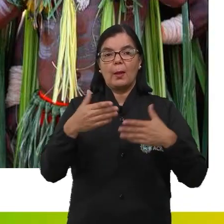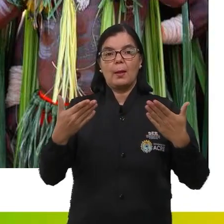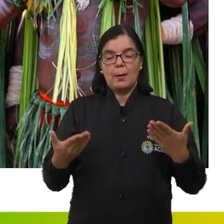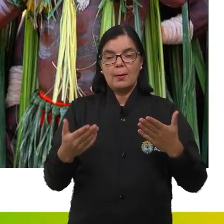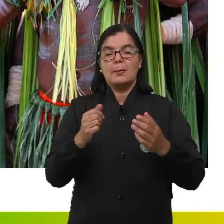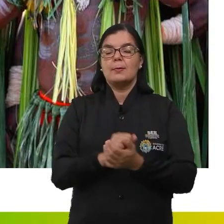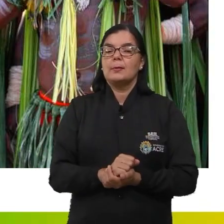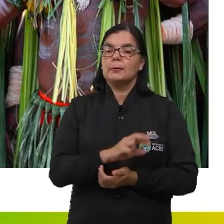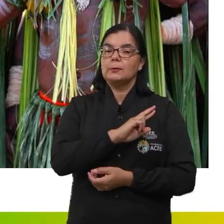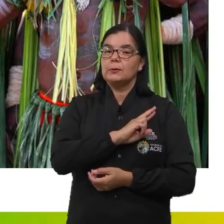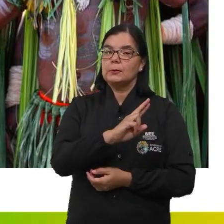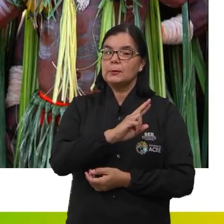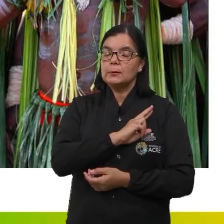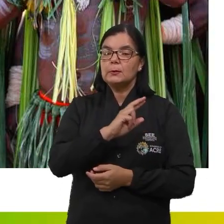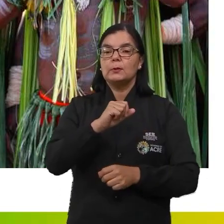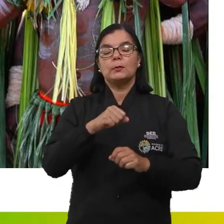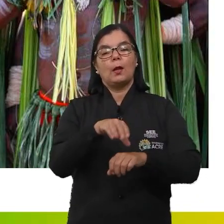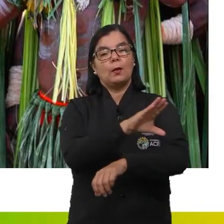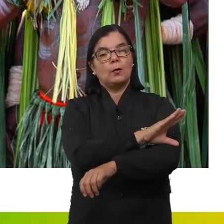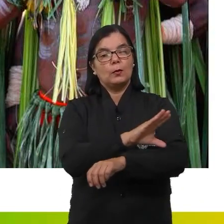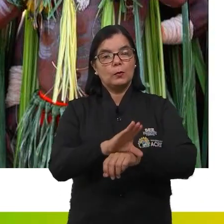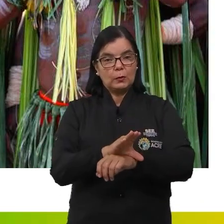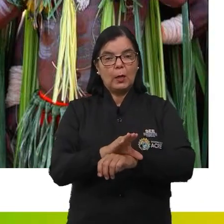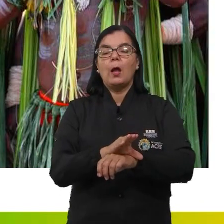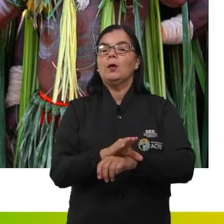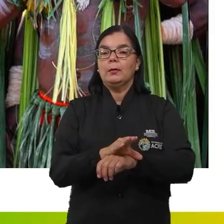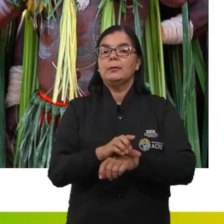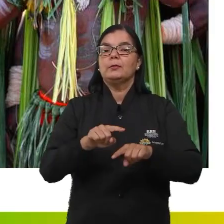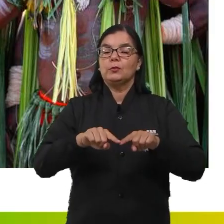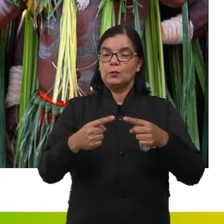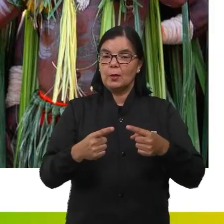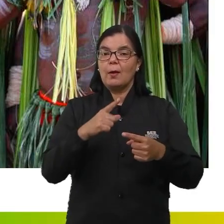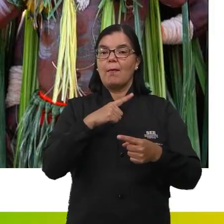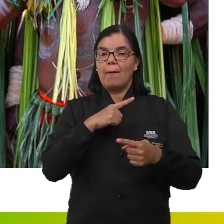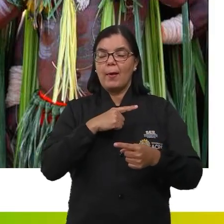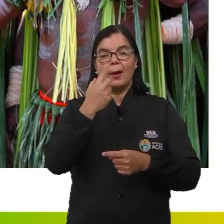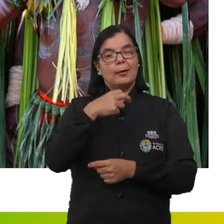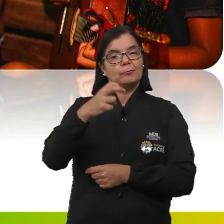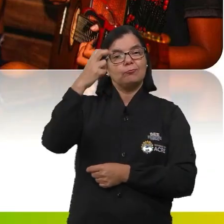uma representação da cultura imaterial, que